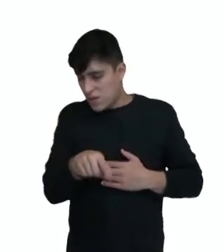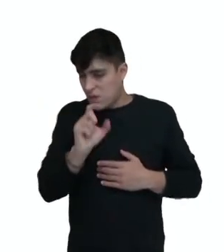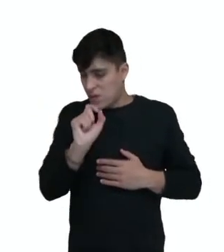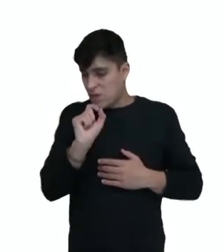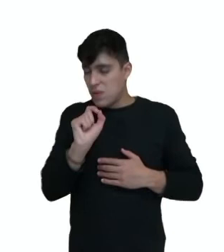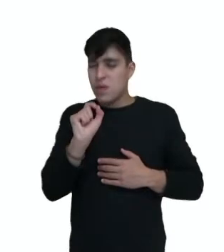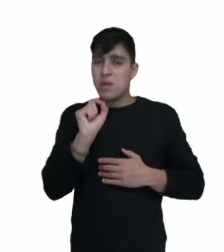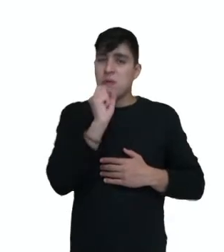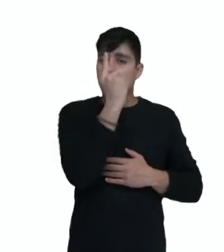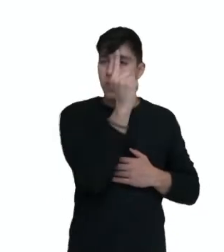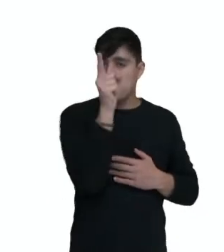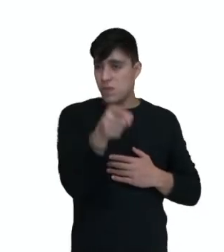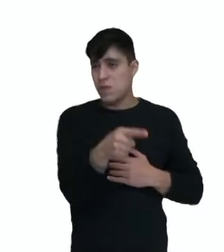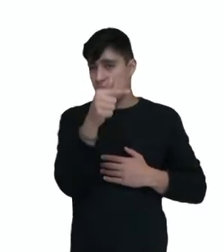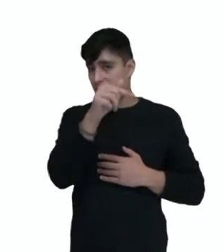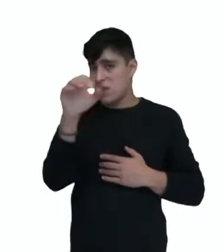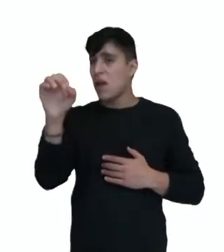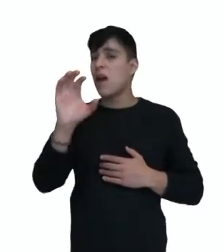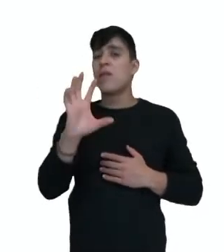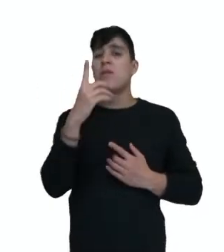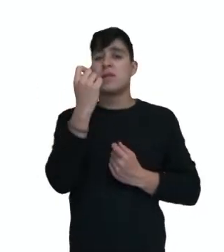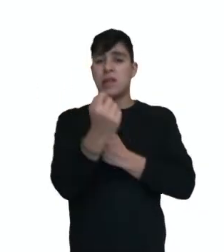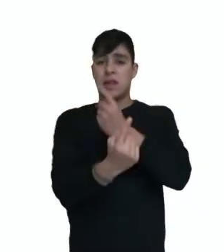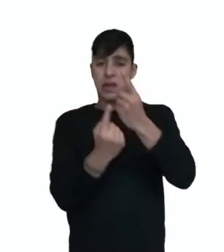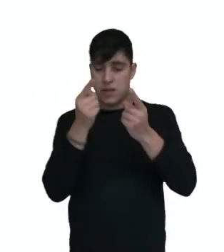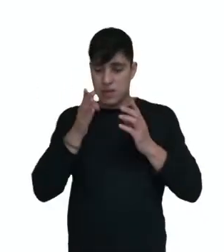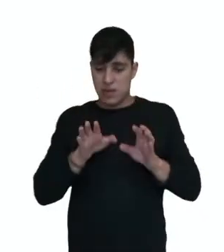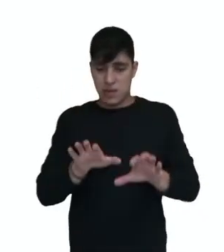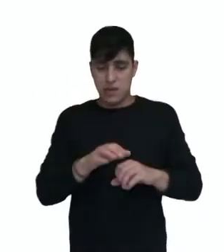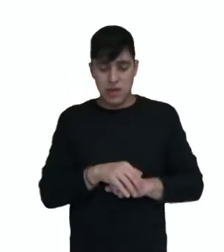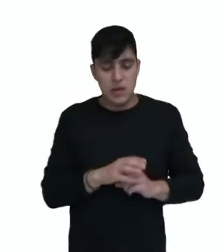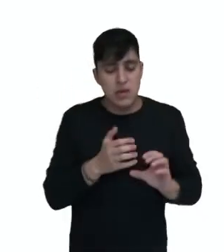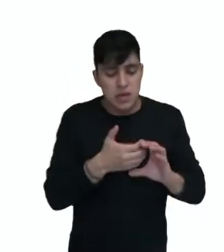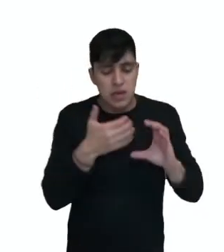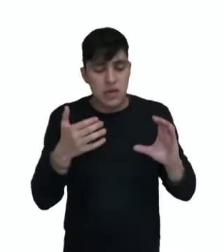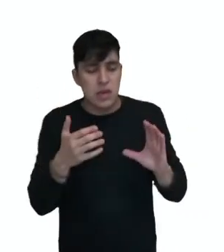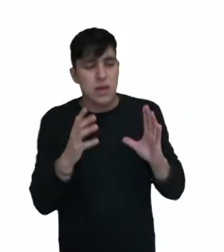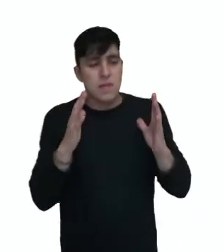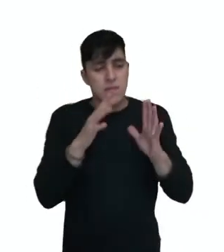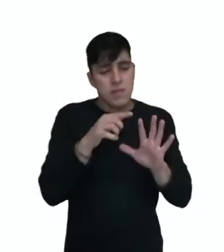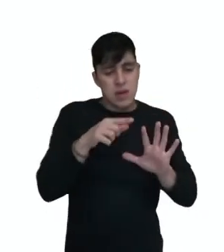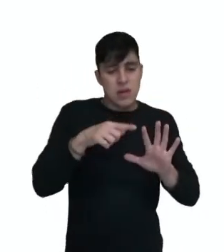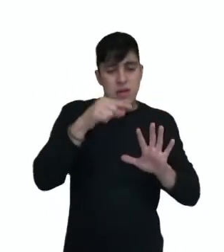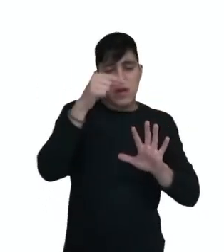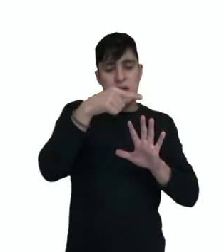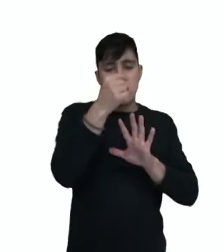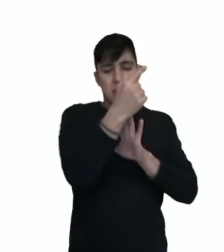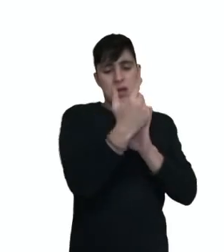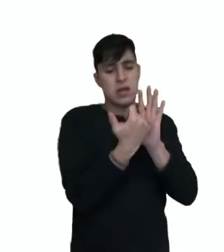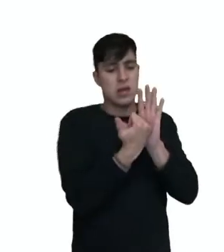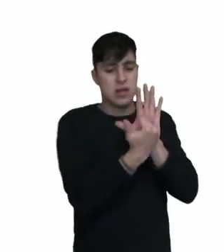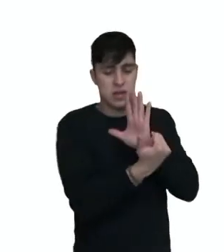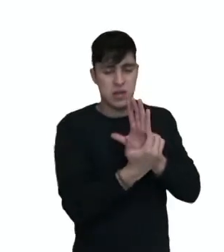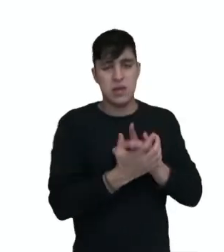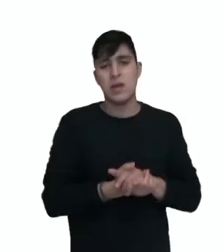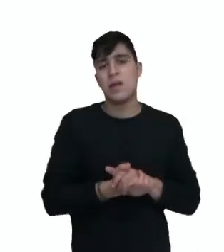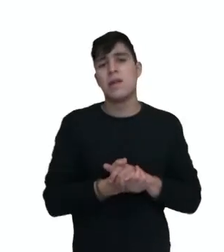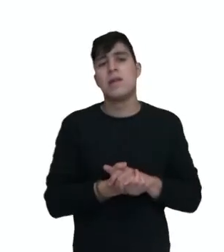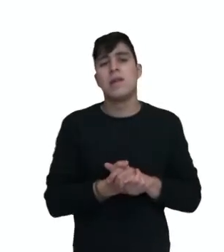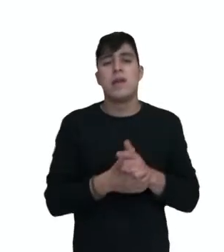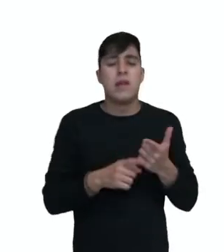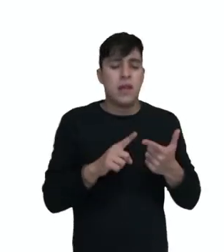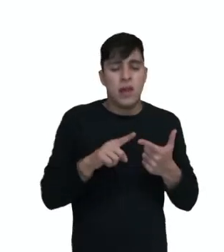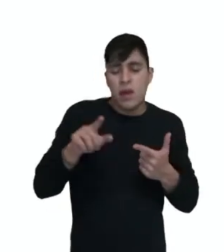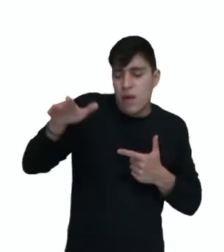frequência é 1 em 700 e qual é a característica física? Mãos largas e curtas, uma linha na palma da mão, né?